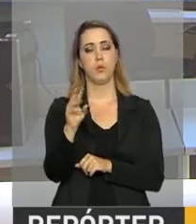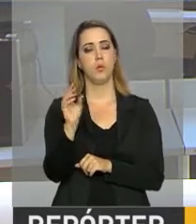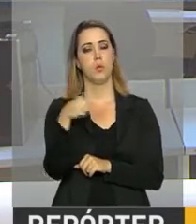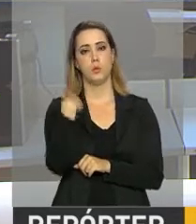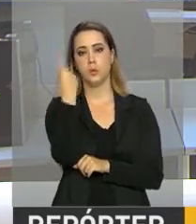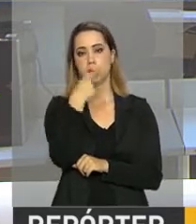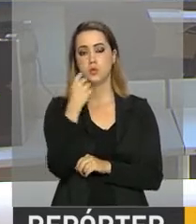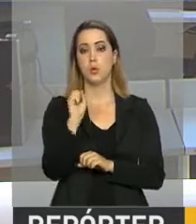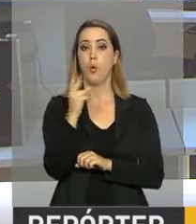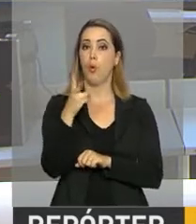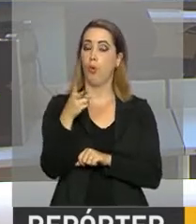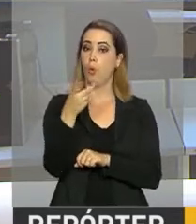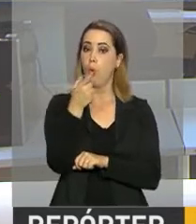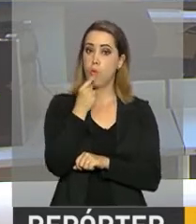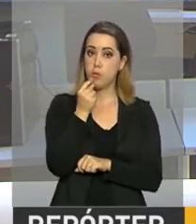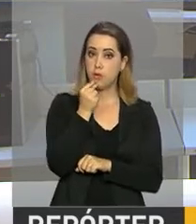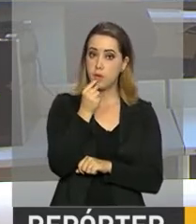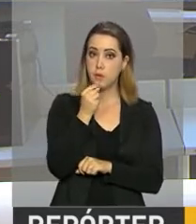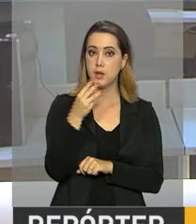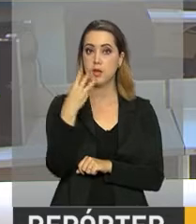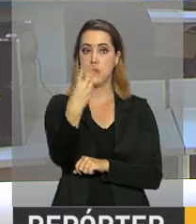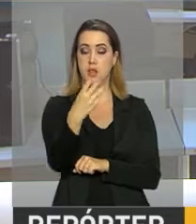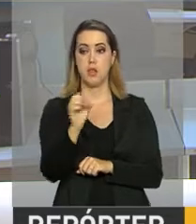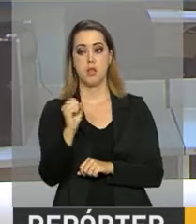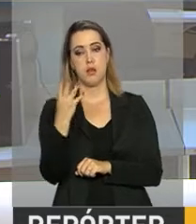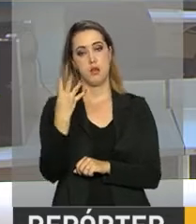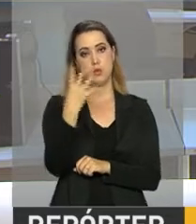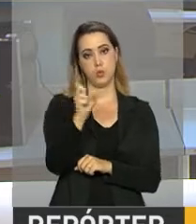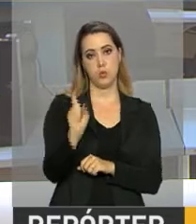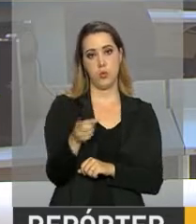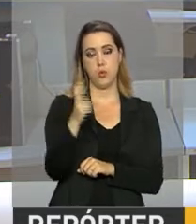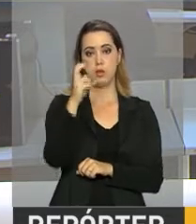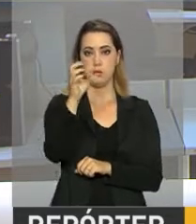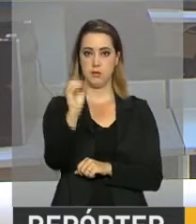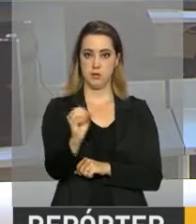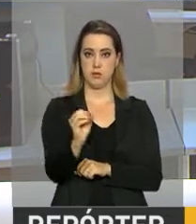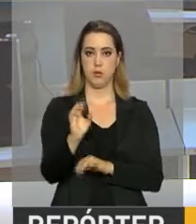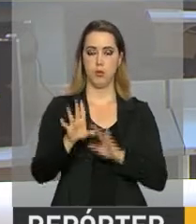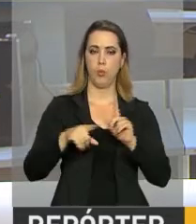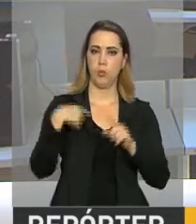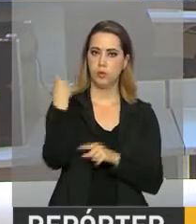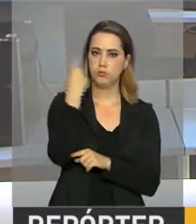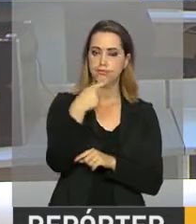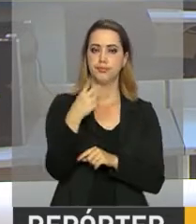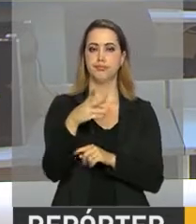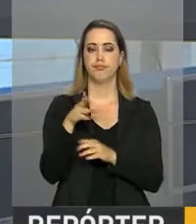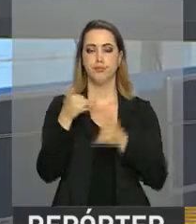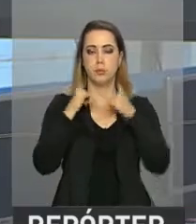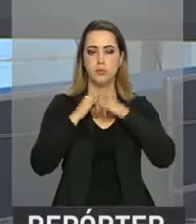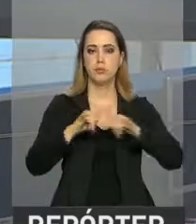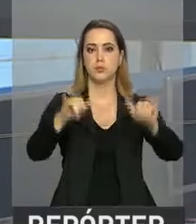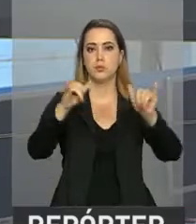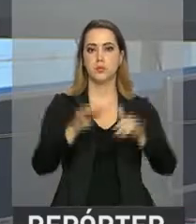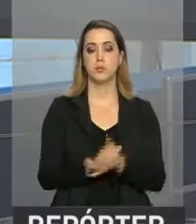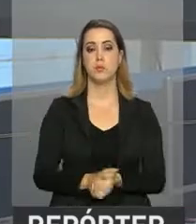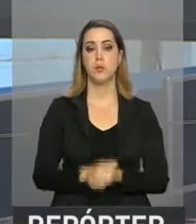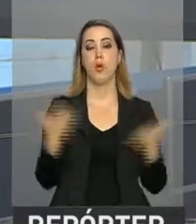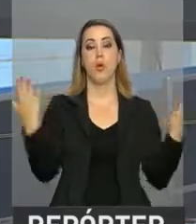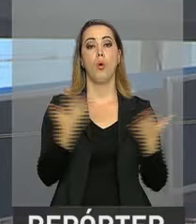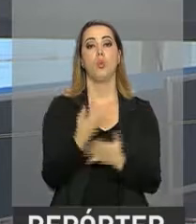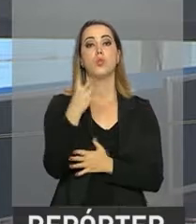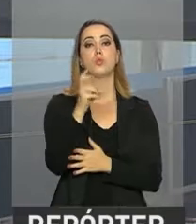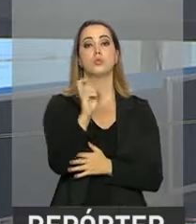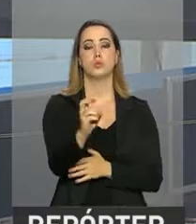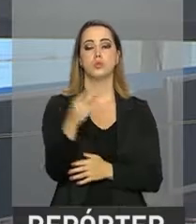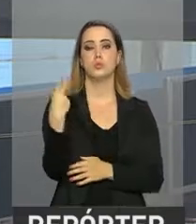ter aumento de três ou quatro reais e 50 centavos para cada 100 kilowatts hora consumidos hoje 25